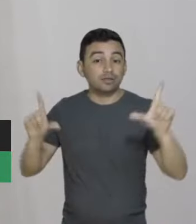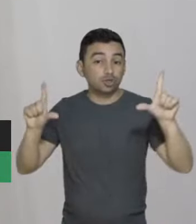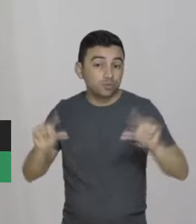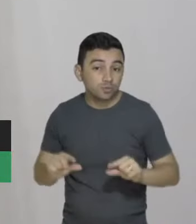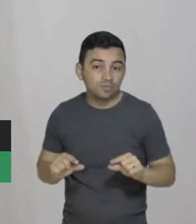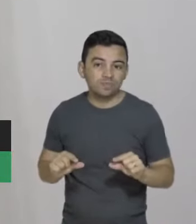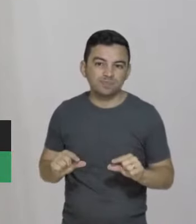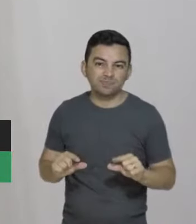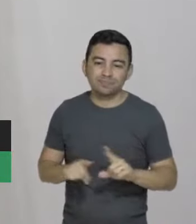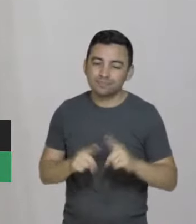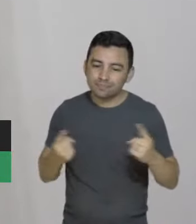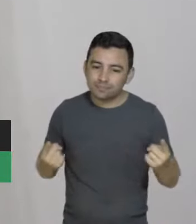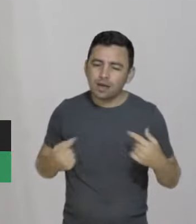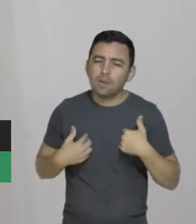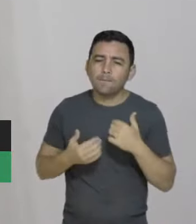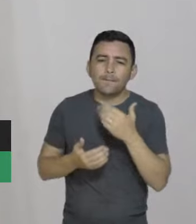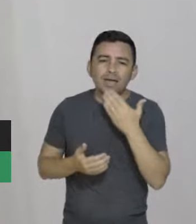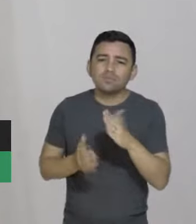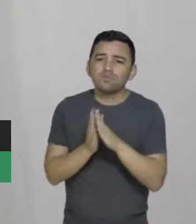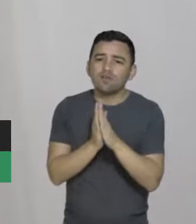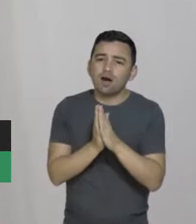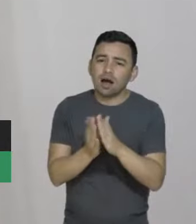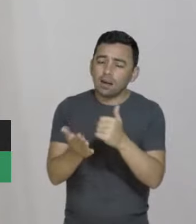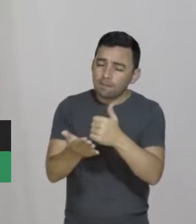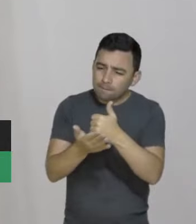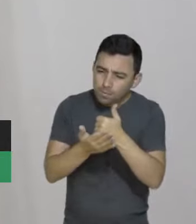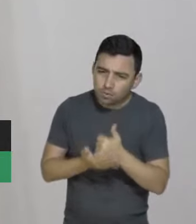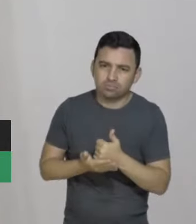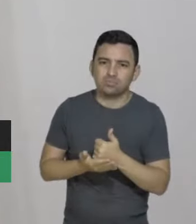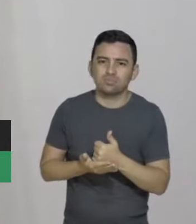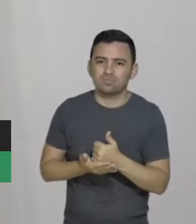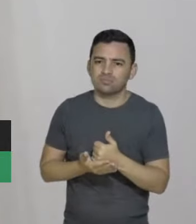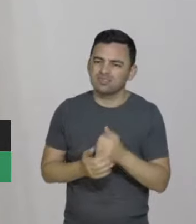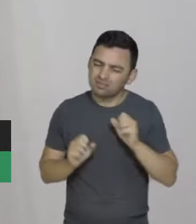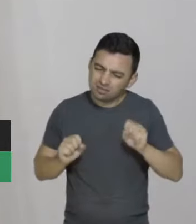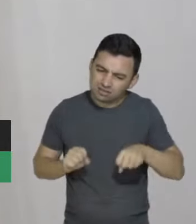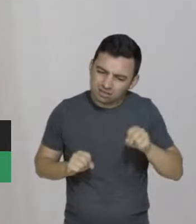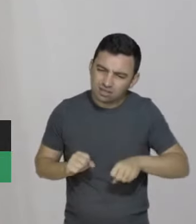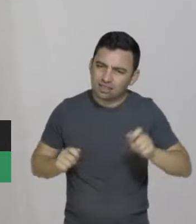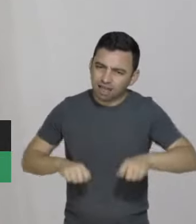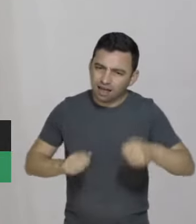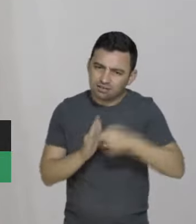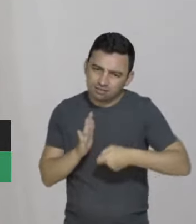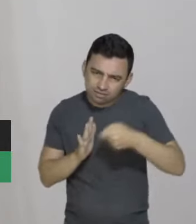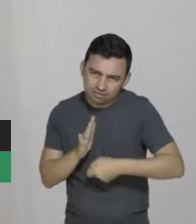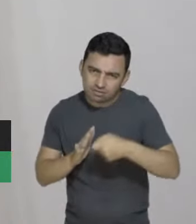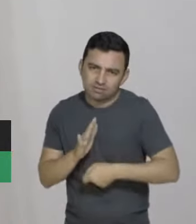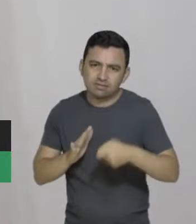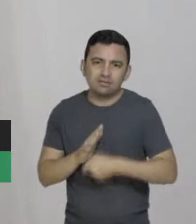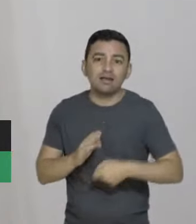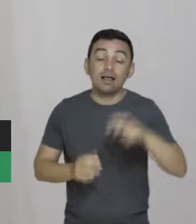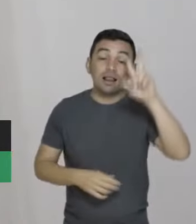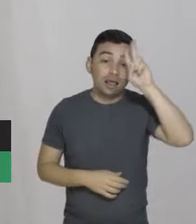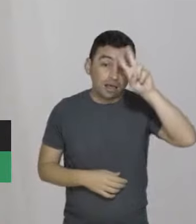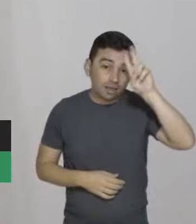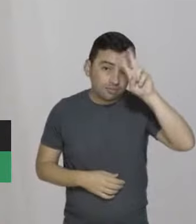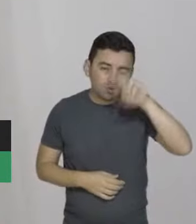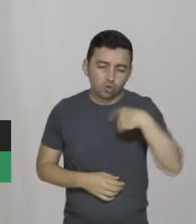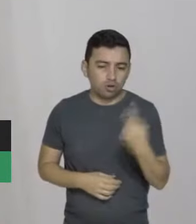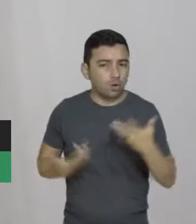Então, gente, peço o apoio de todos vocês para que nós possamos, sim, batalhar e defender essa causa. Lembrem-se, nós não